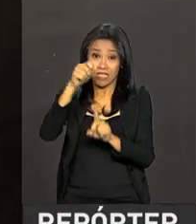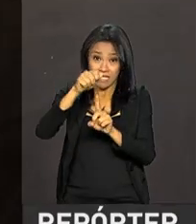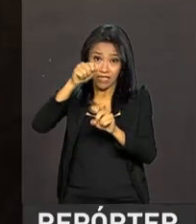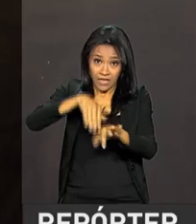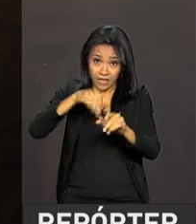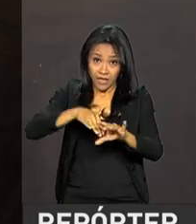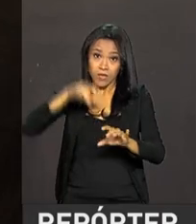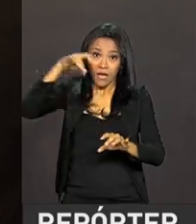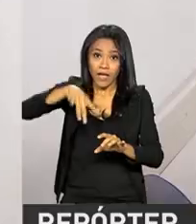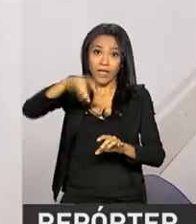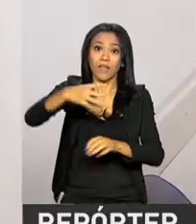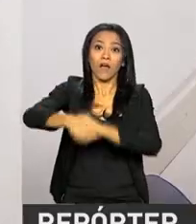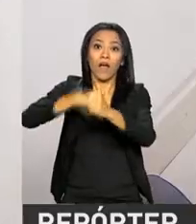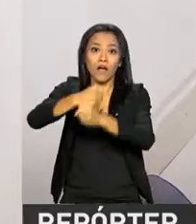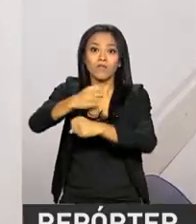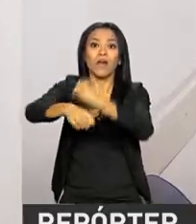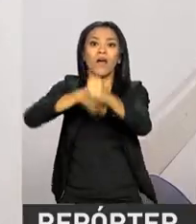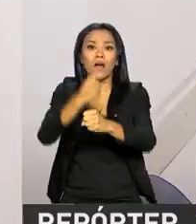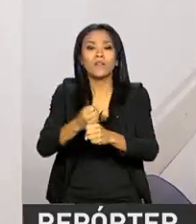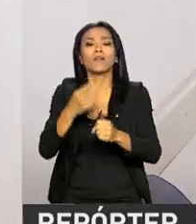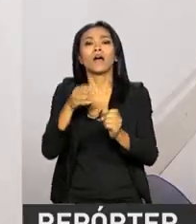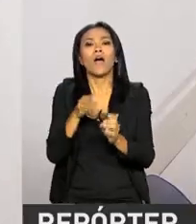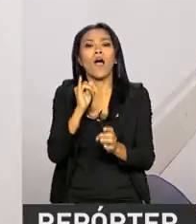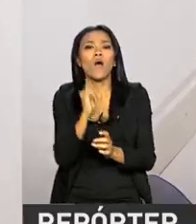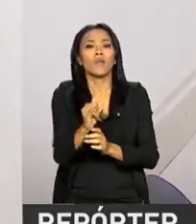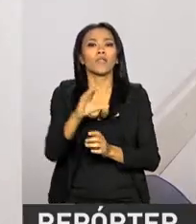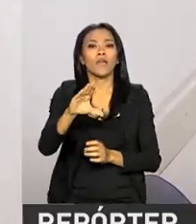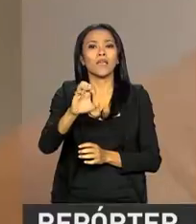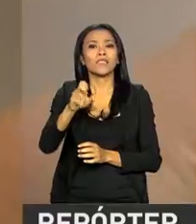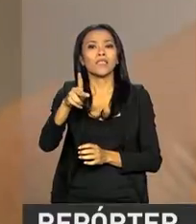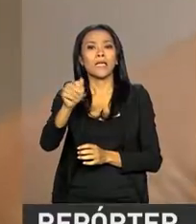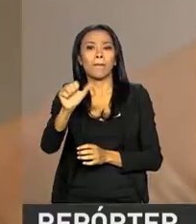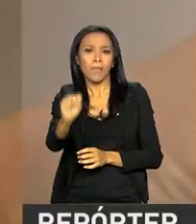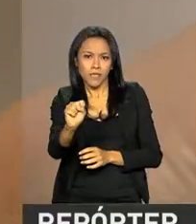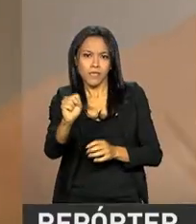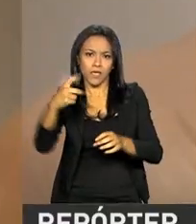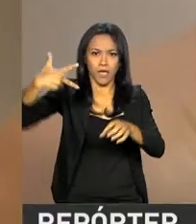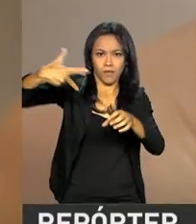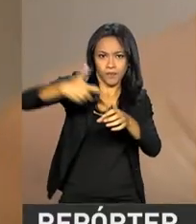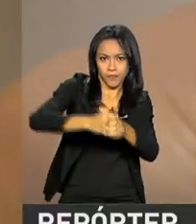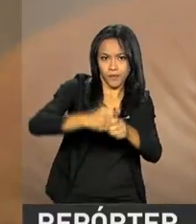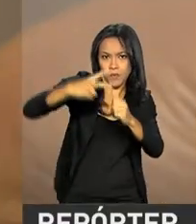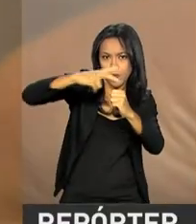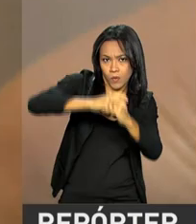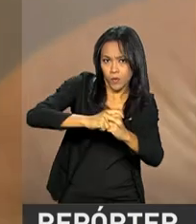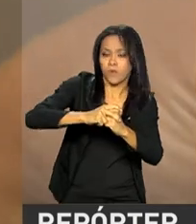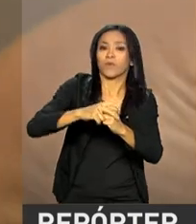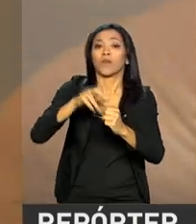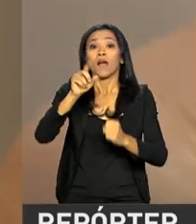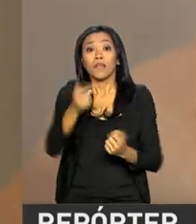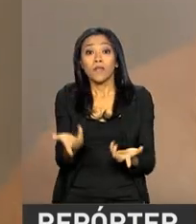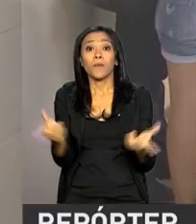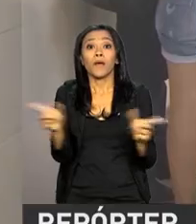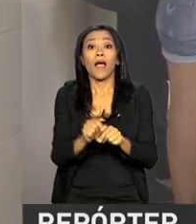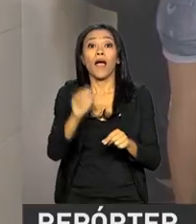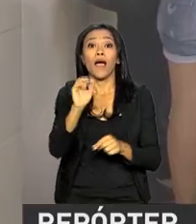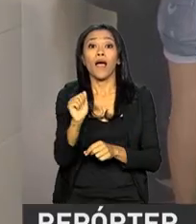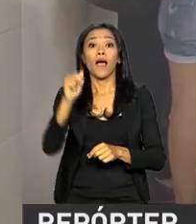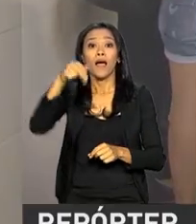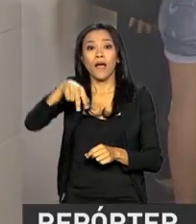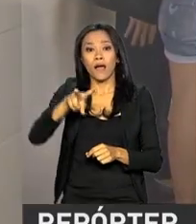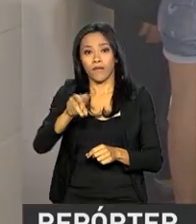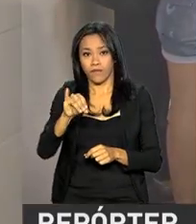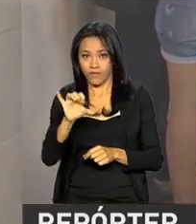indica cepas que devem ser utilizadas no hemisfério sul com base nessas recomendações da anvisa definir a